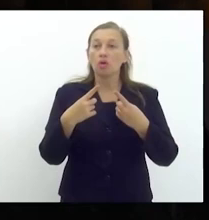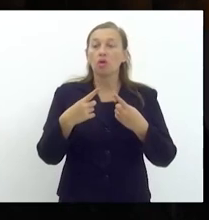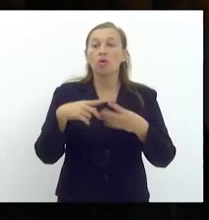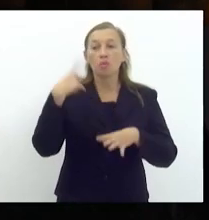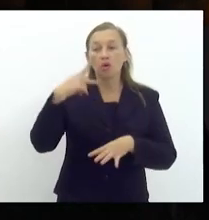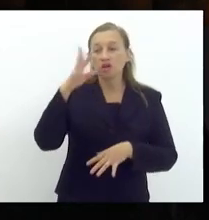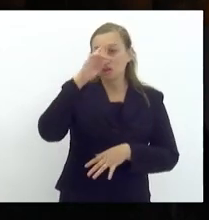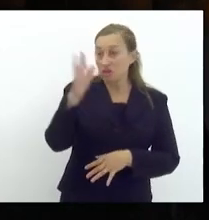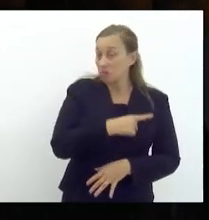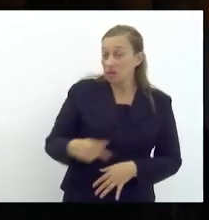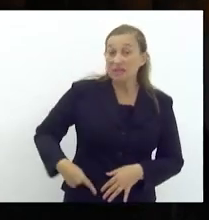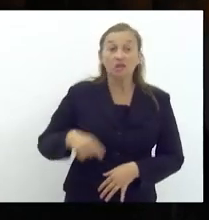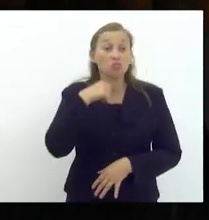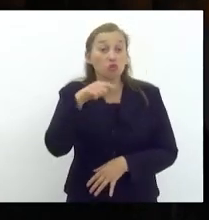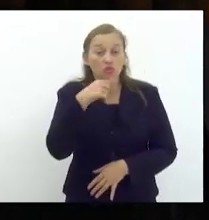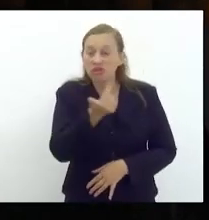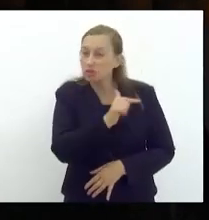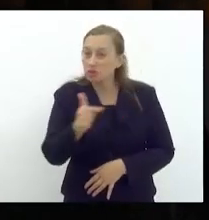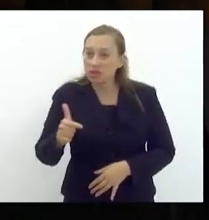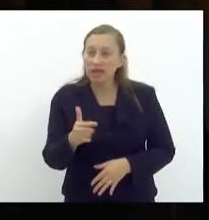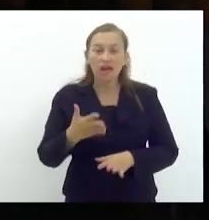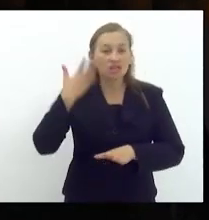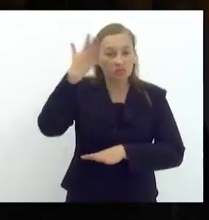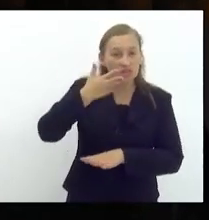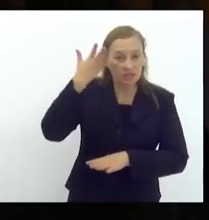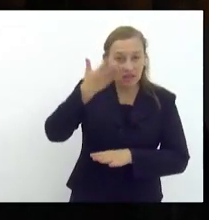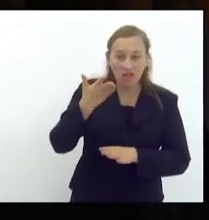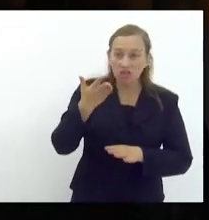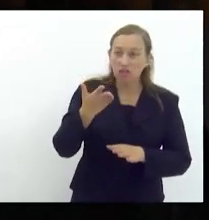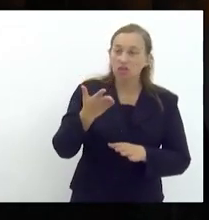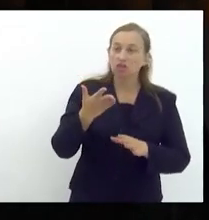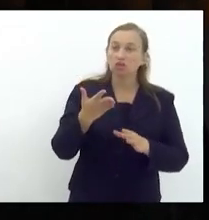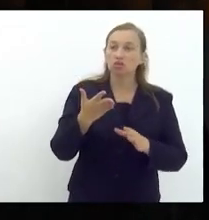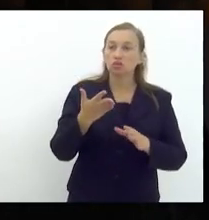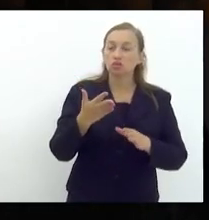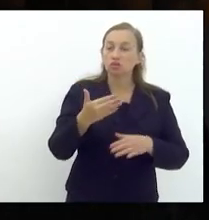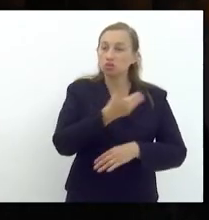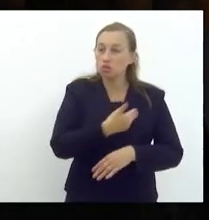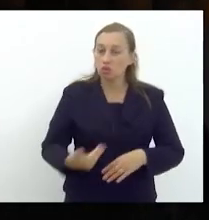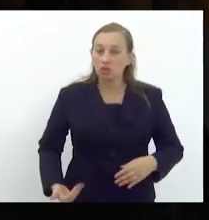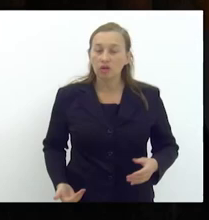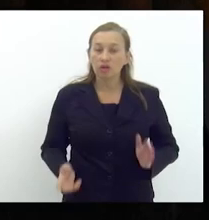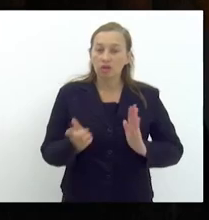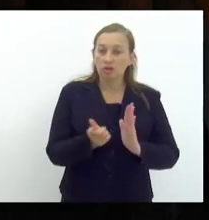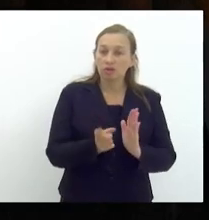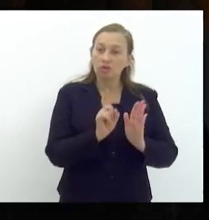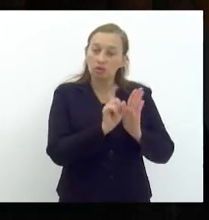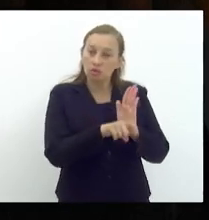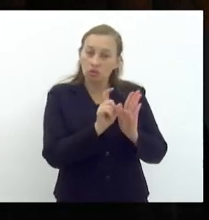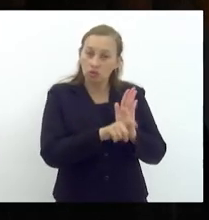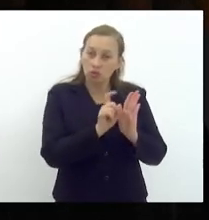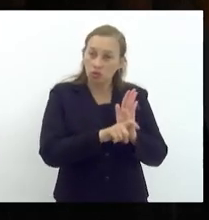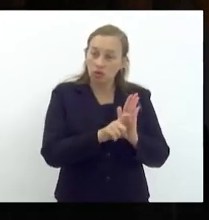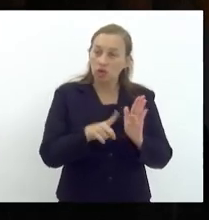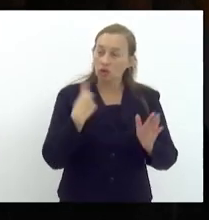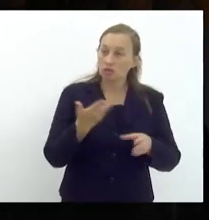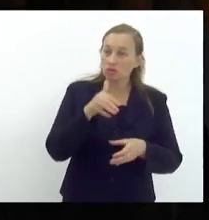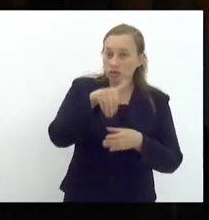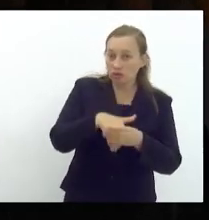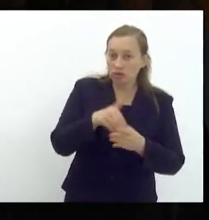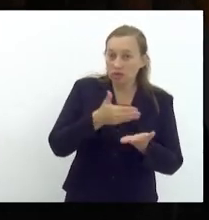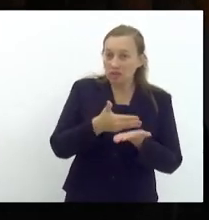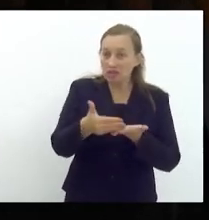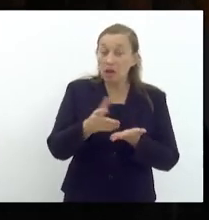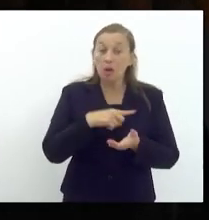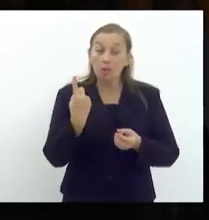Não há dúvida disso as mensagens do governo eu não me refiro aquelas que tratam da questão tributária as quais votamos inicialmente